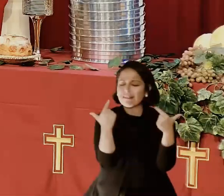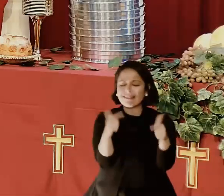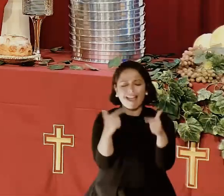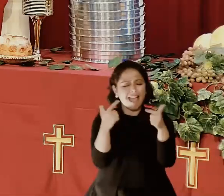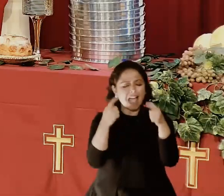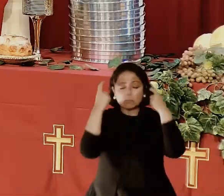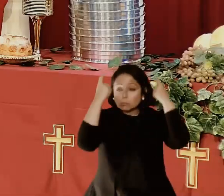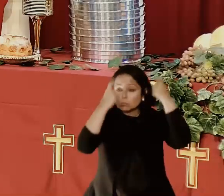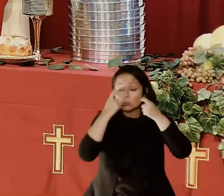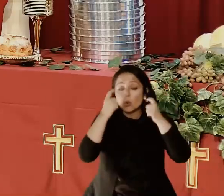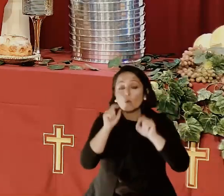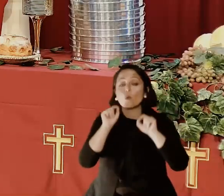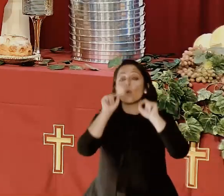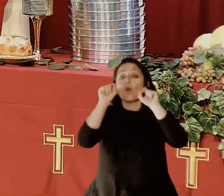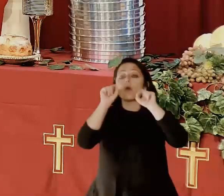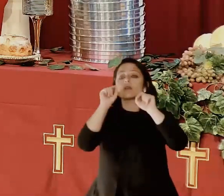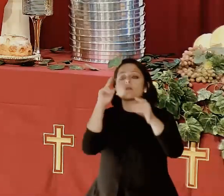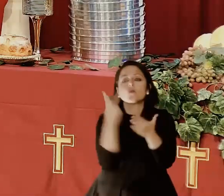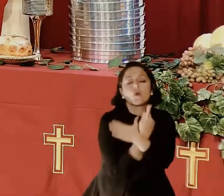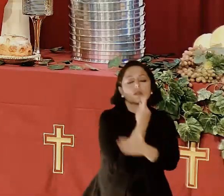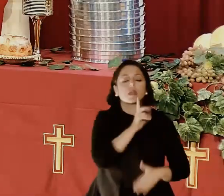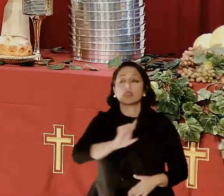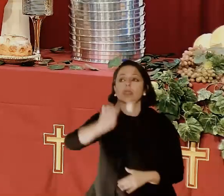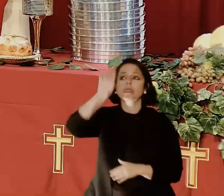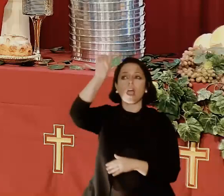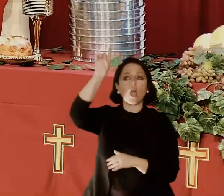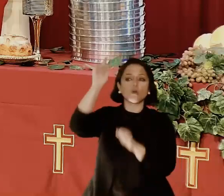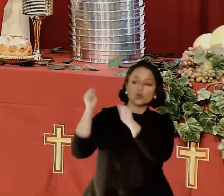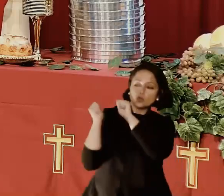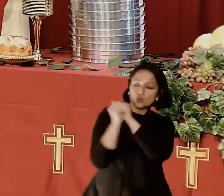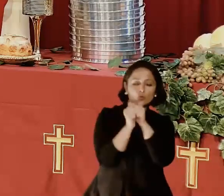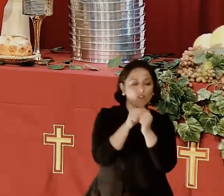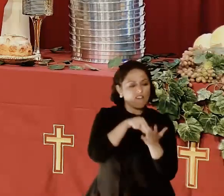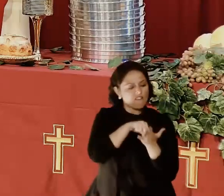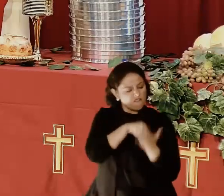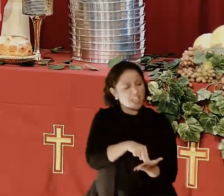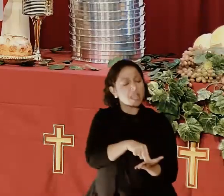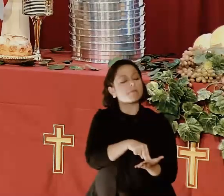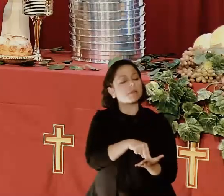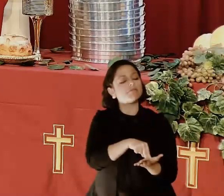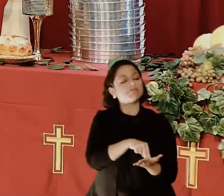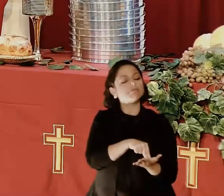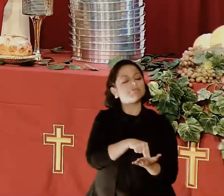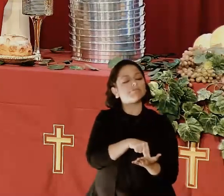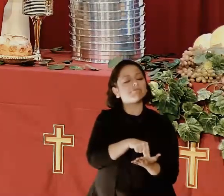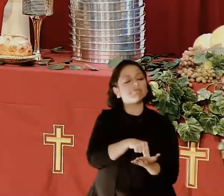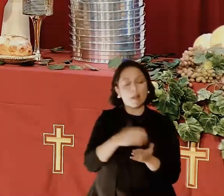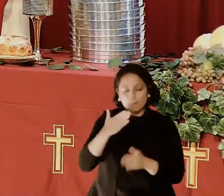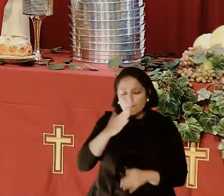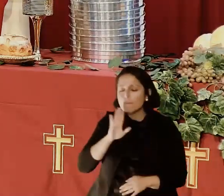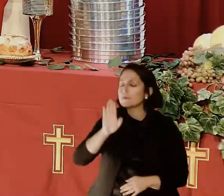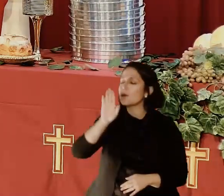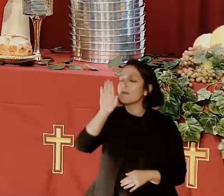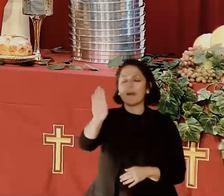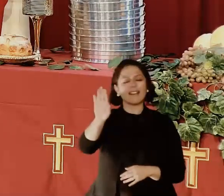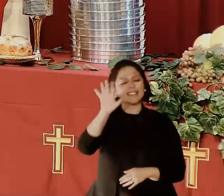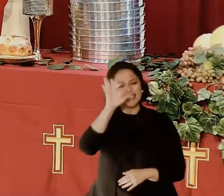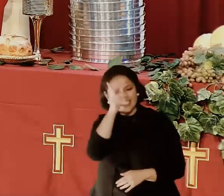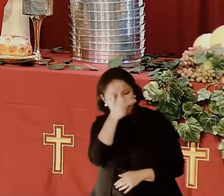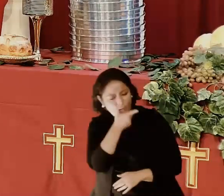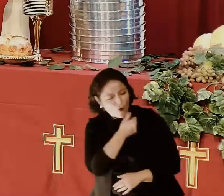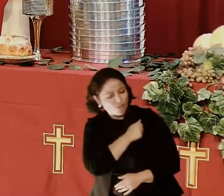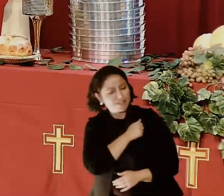não importa o que vier, o Senhor nos sustenta. O Senhor, que cumpriu a sua promessa